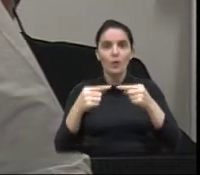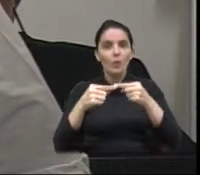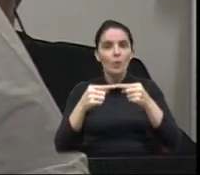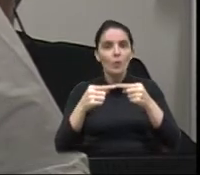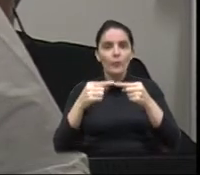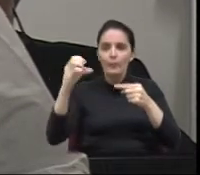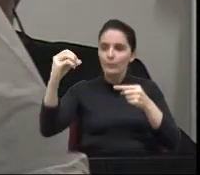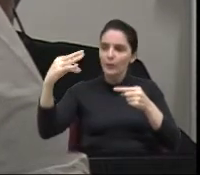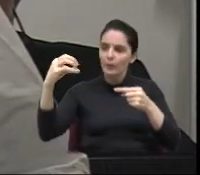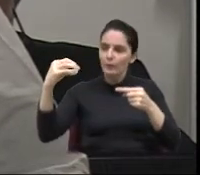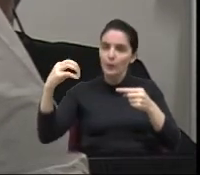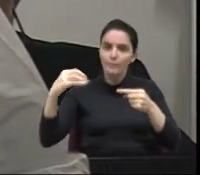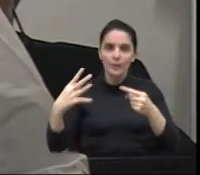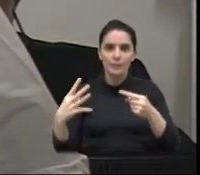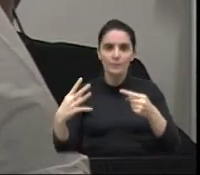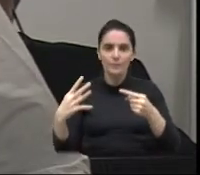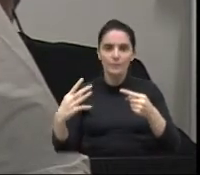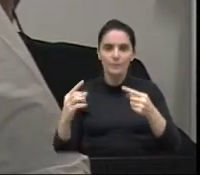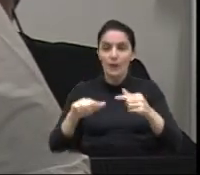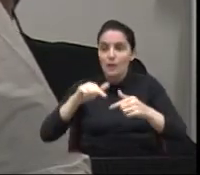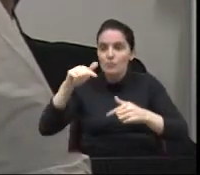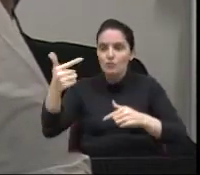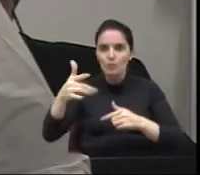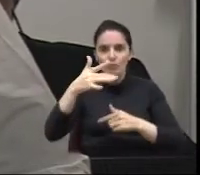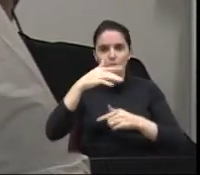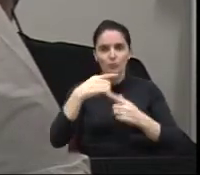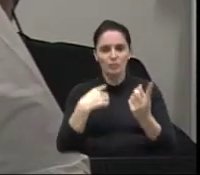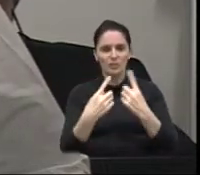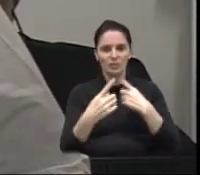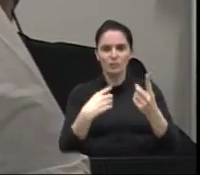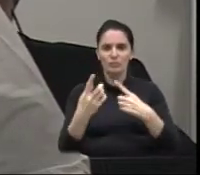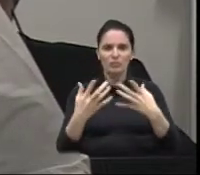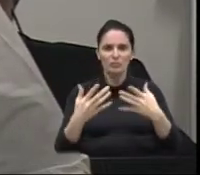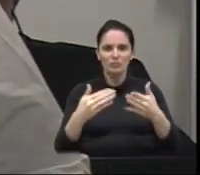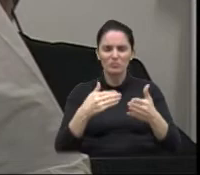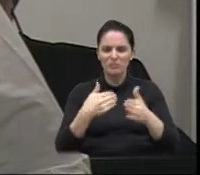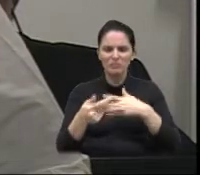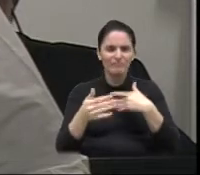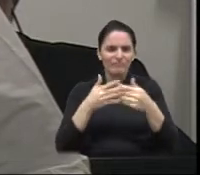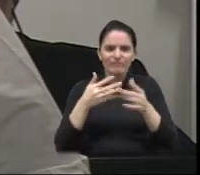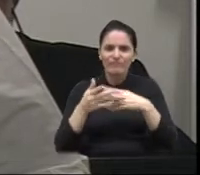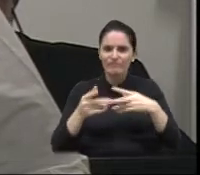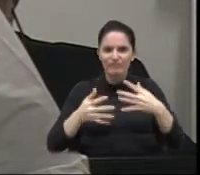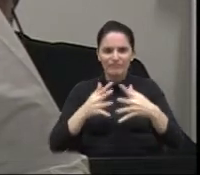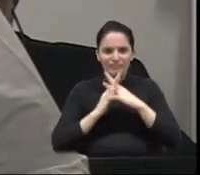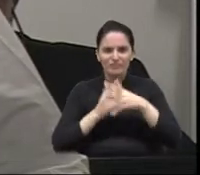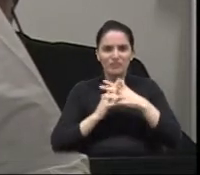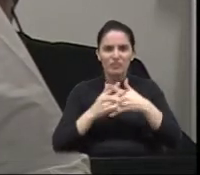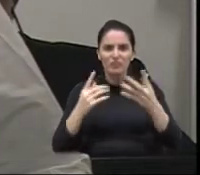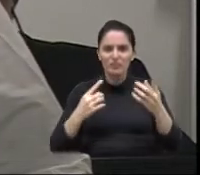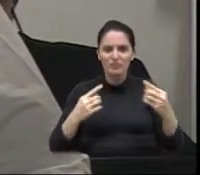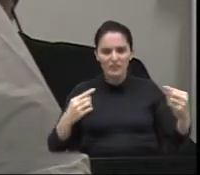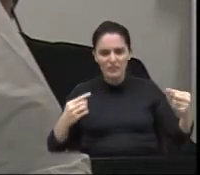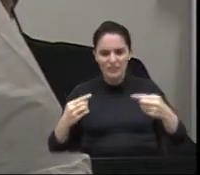desorganizadas. Então, seria importante se fizesse um sincronismo ali, através até da Onda Verde mesmo. E, às vezes, ali